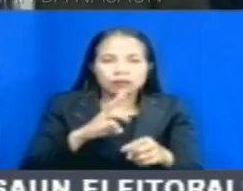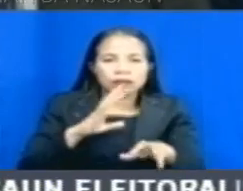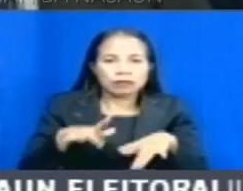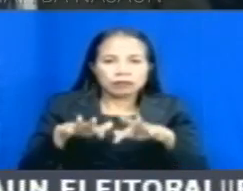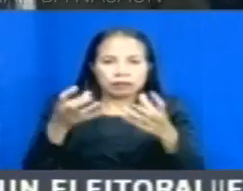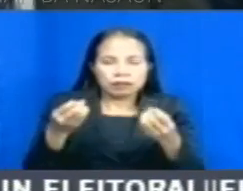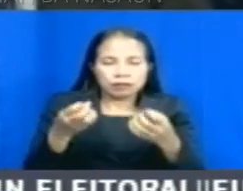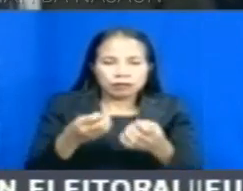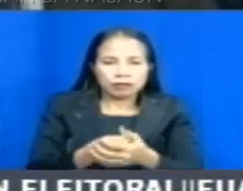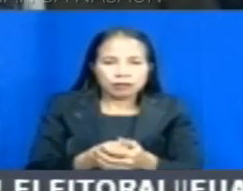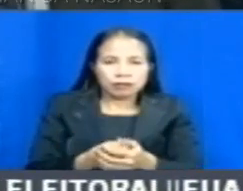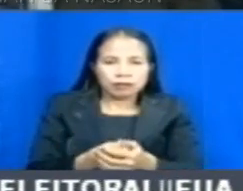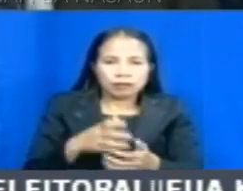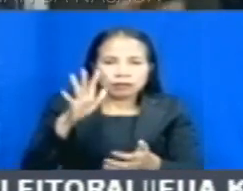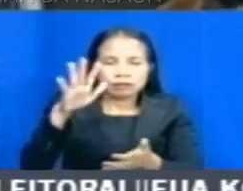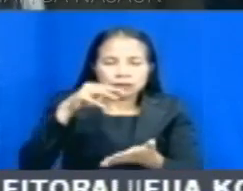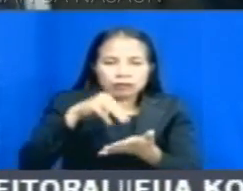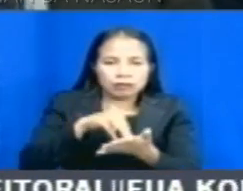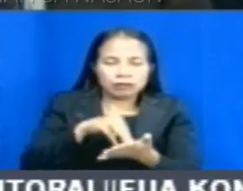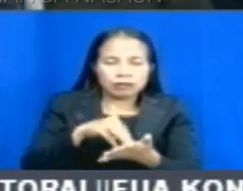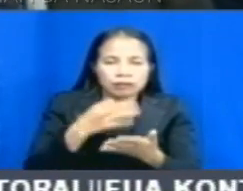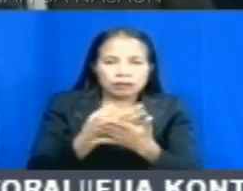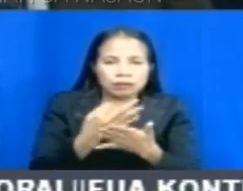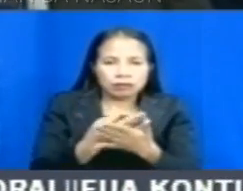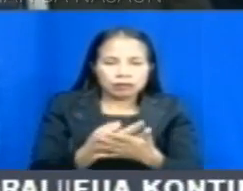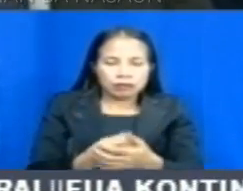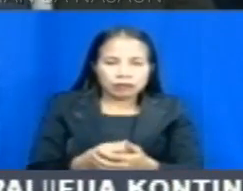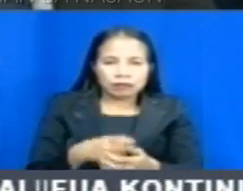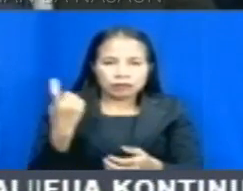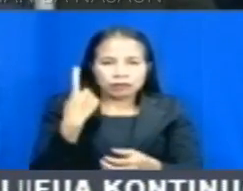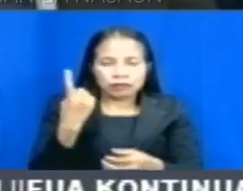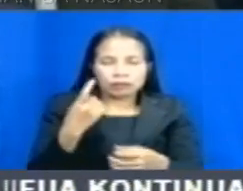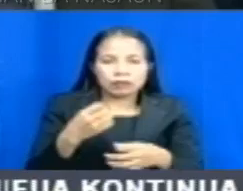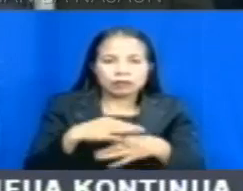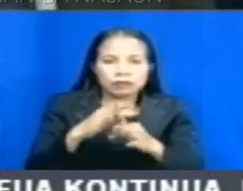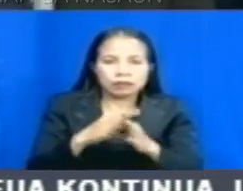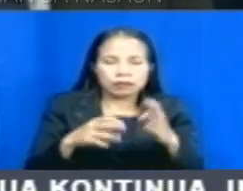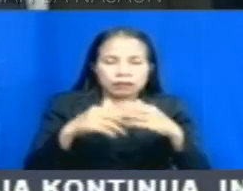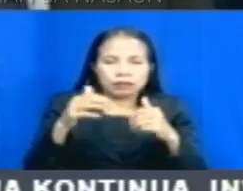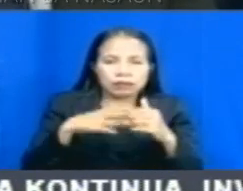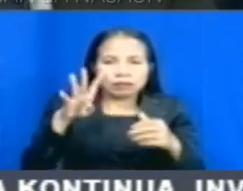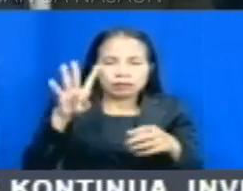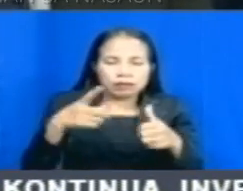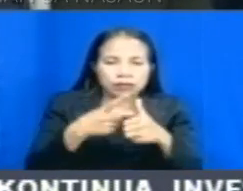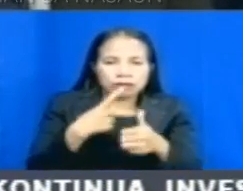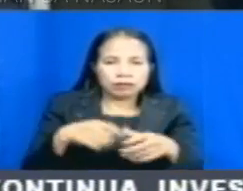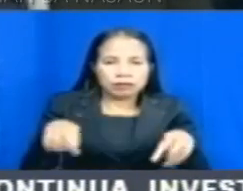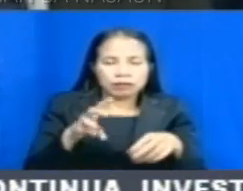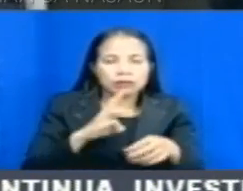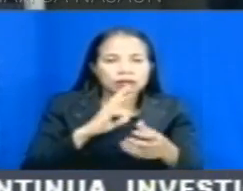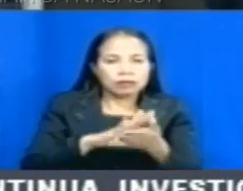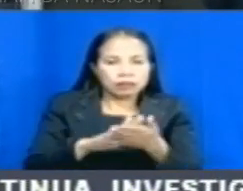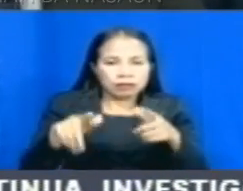mak 7.5 mil wang exploração americano, ne ba hadia infraestrutura hal. Primeiro mak sistema BEMOS, ia